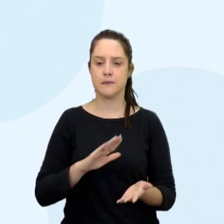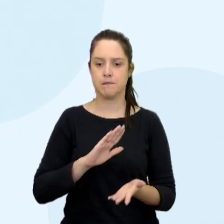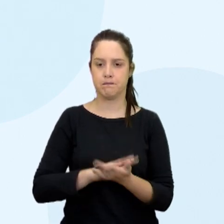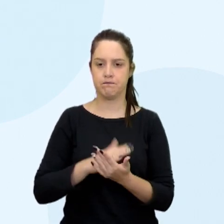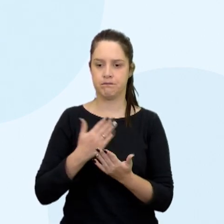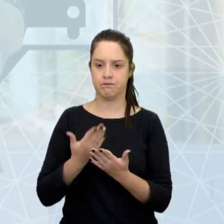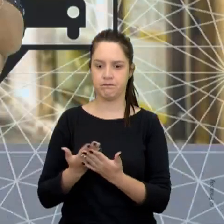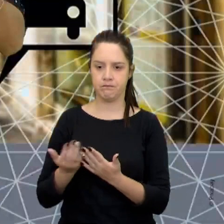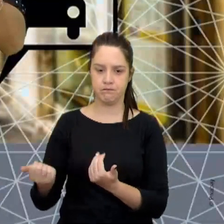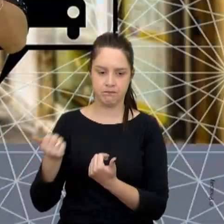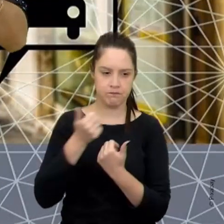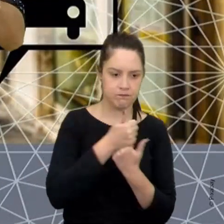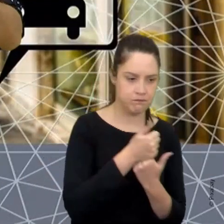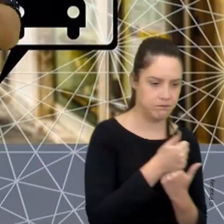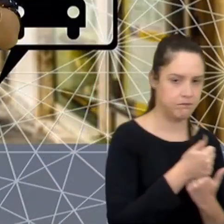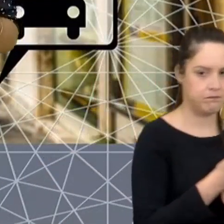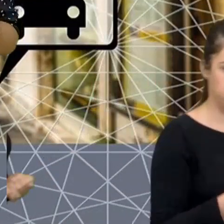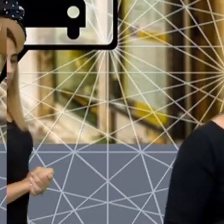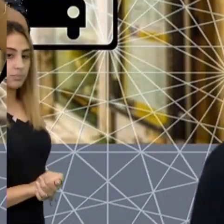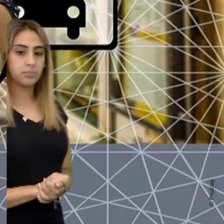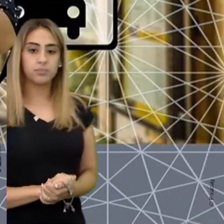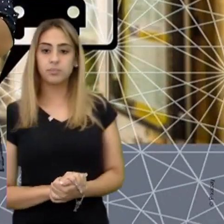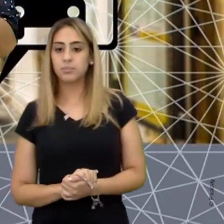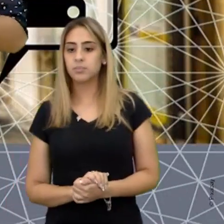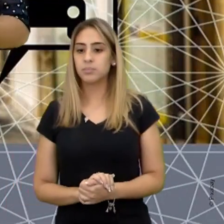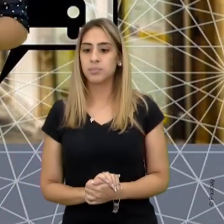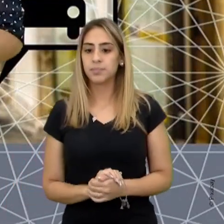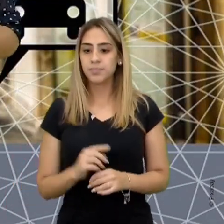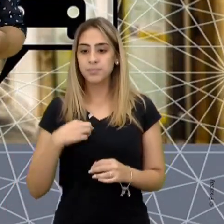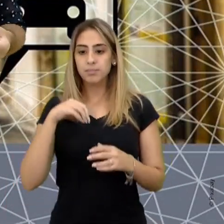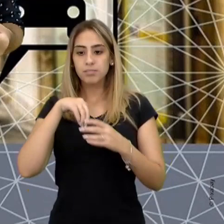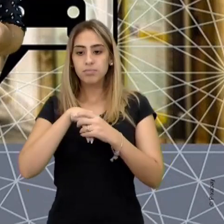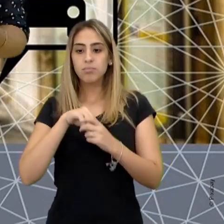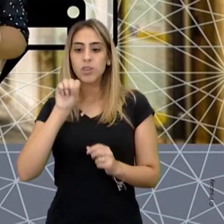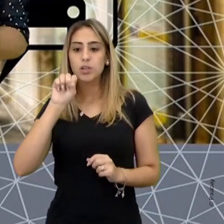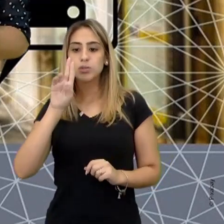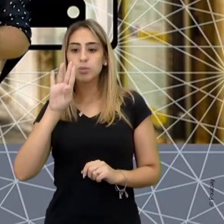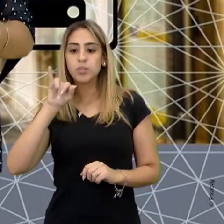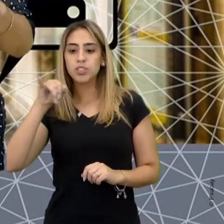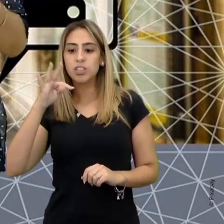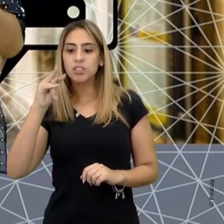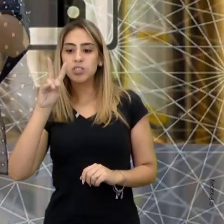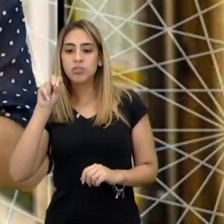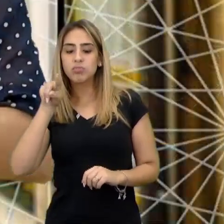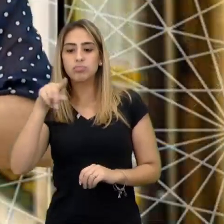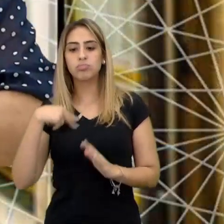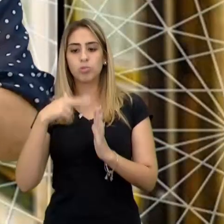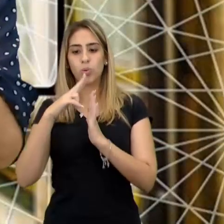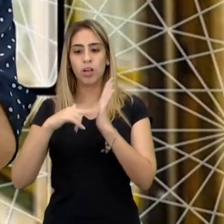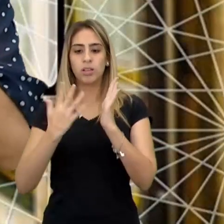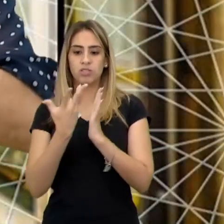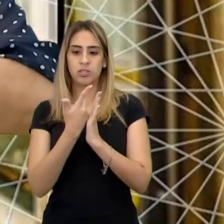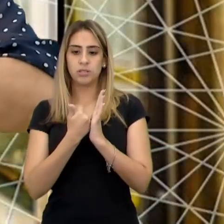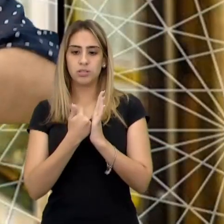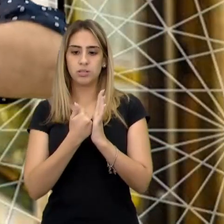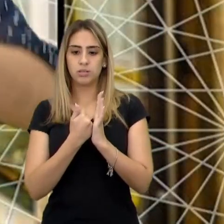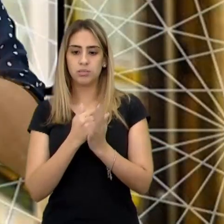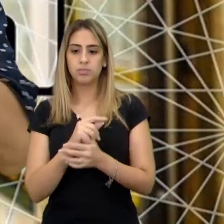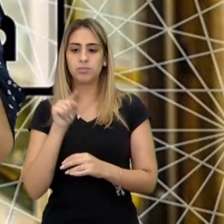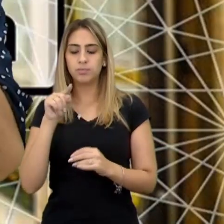abstrato, porque a narrativa, ela tá muito oculta no subjetivo do artista. Sim. Então, o artista, ele tá